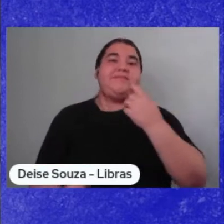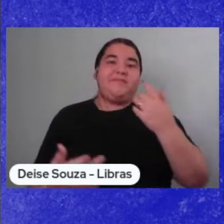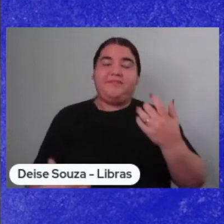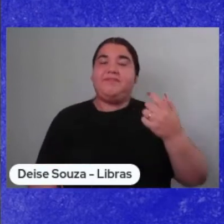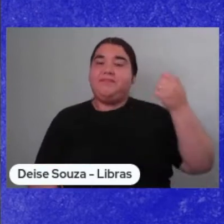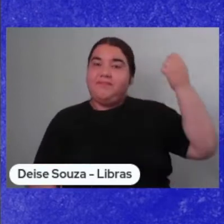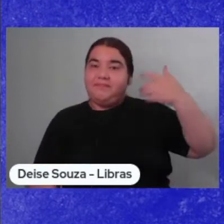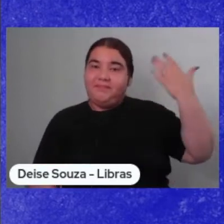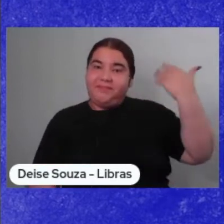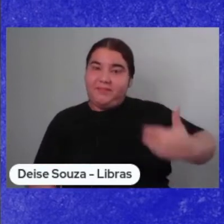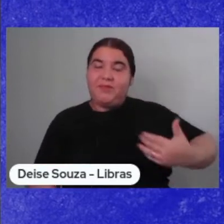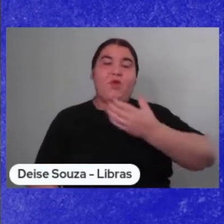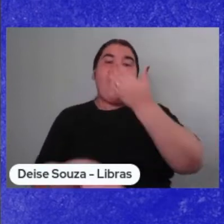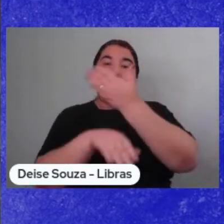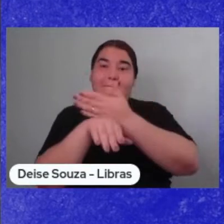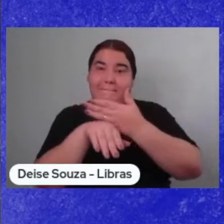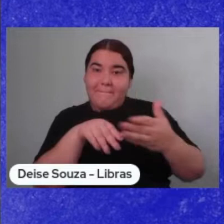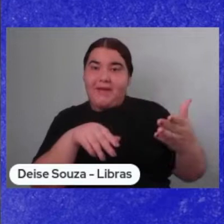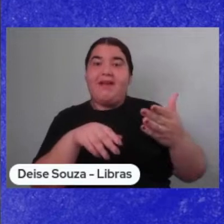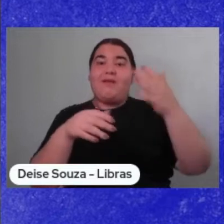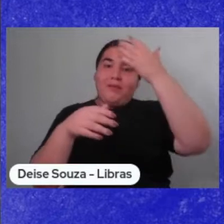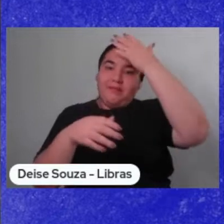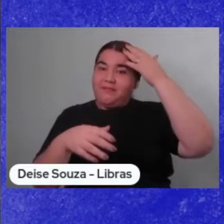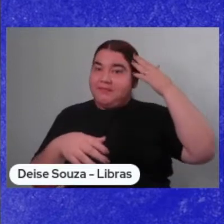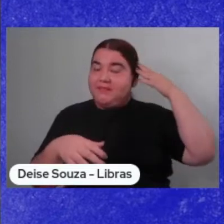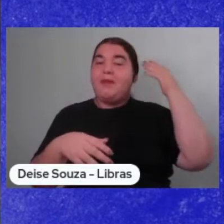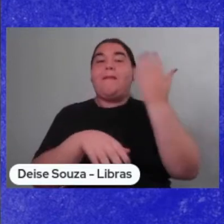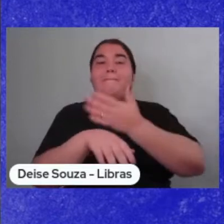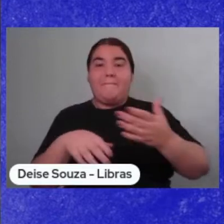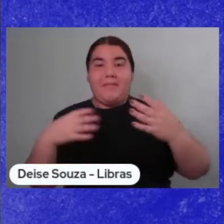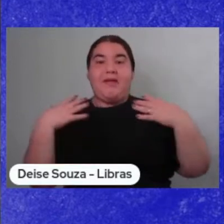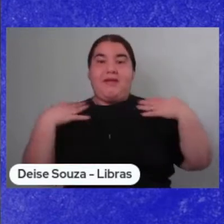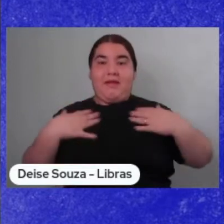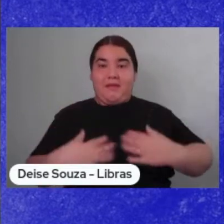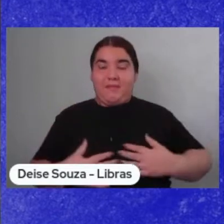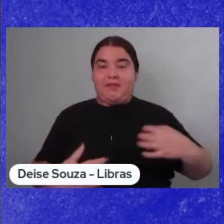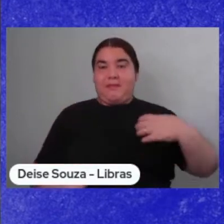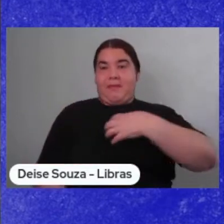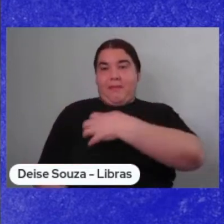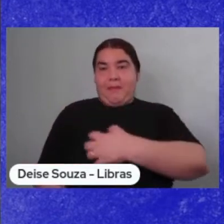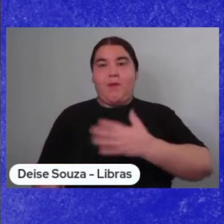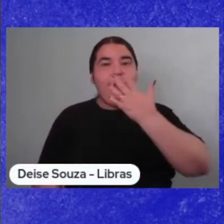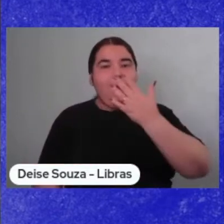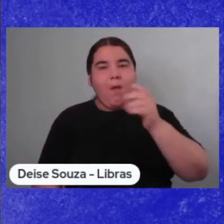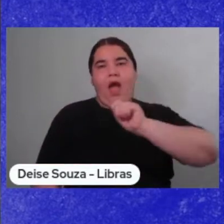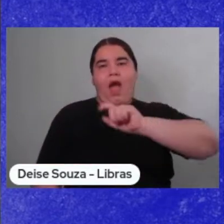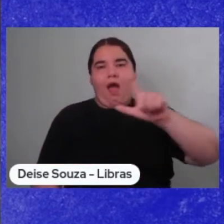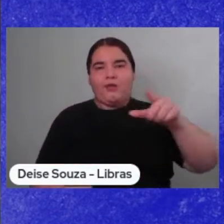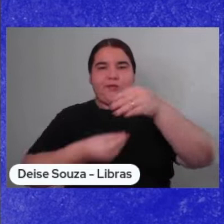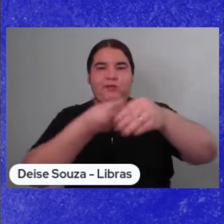então, eu sou um homem branco, estou com cabelos grisalhos, tem uma camisa estampada, colorida, em tom de azul e